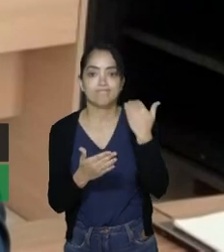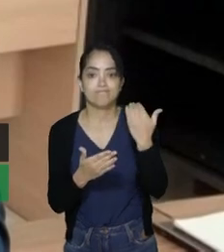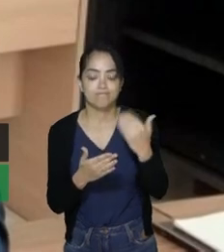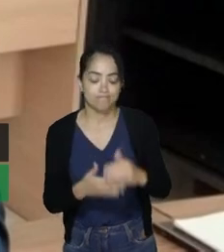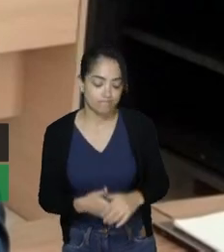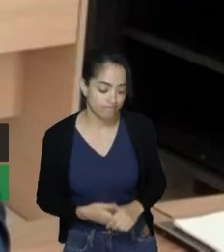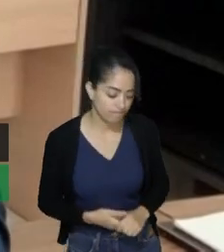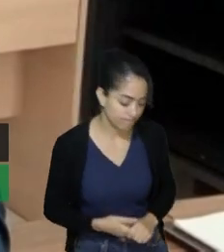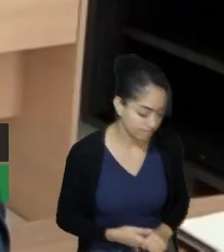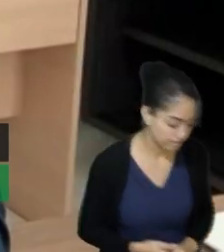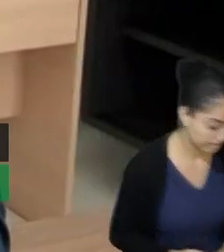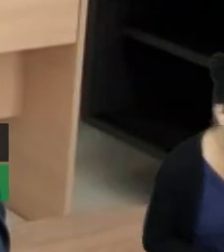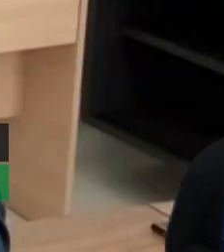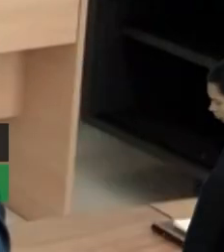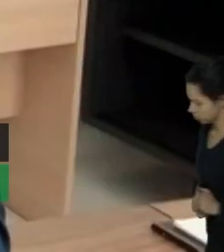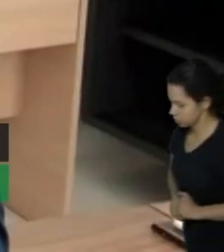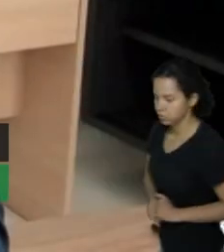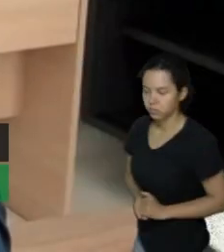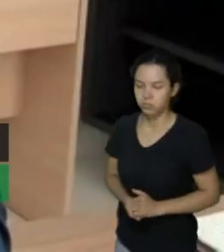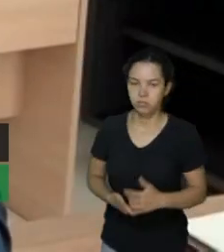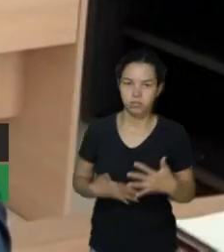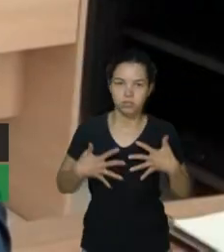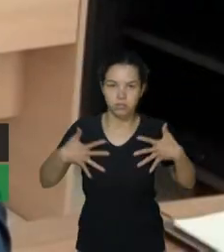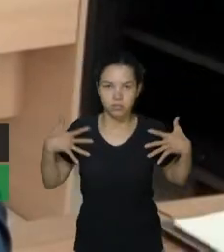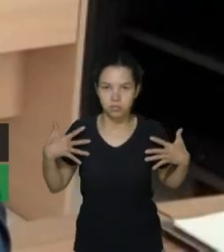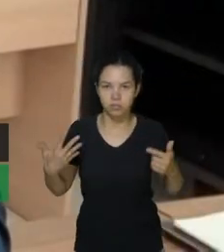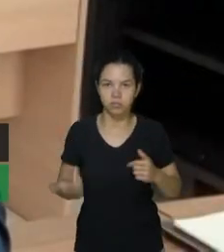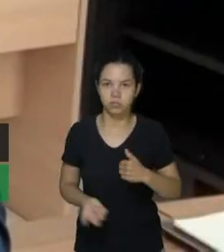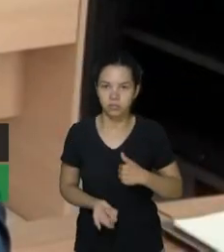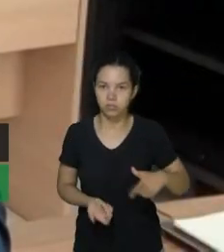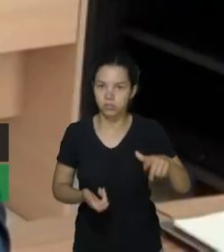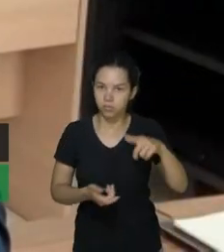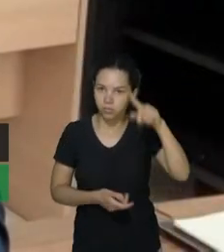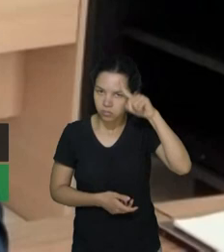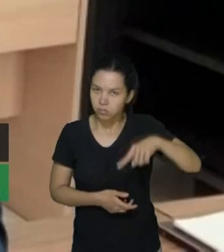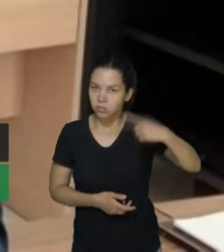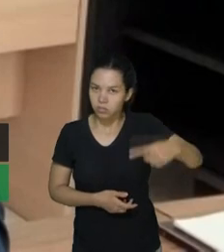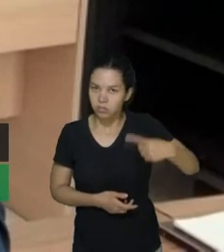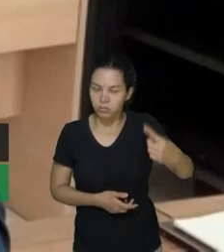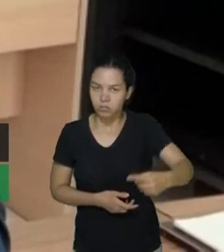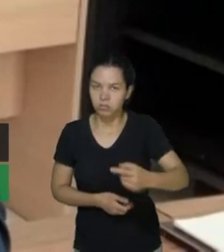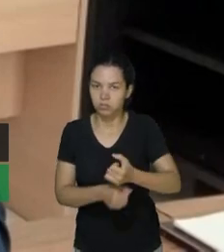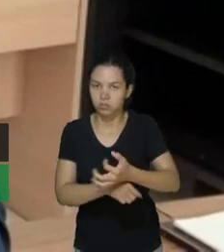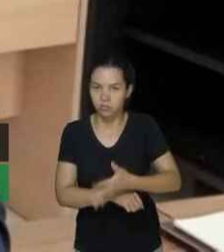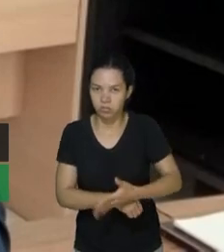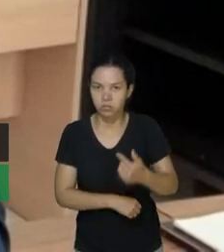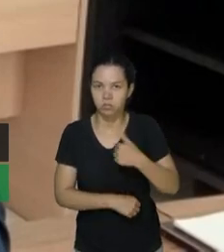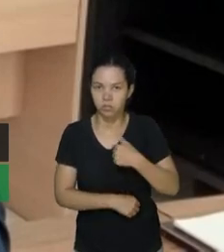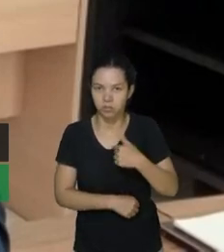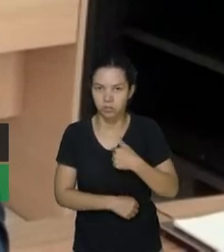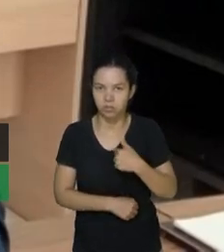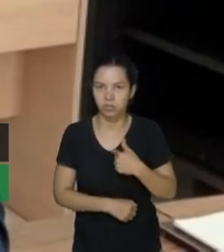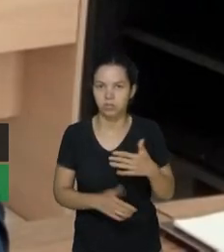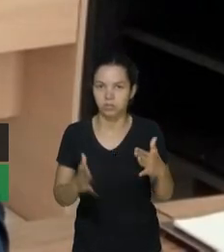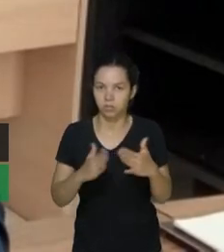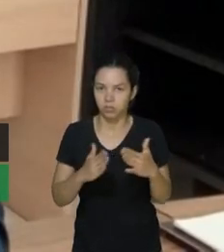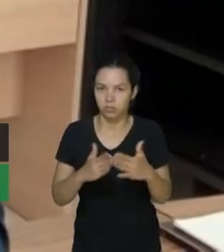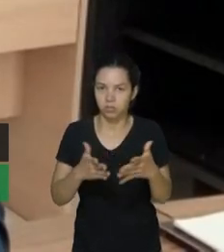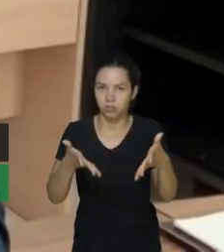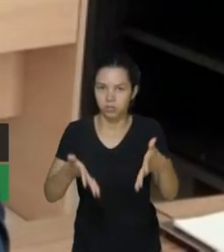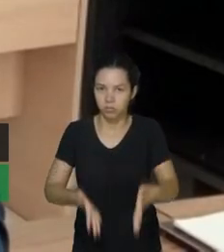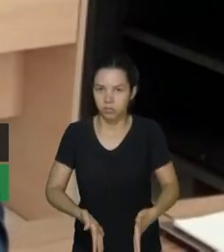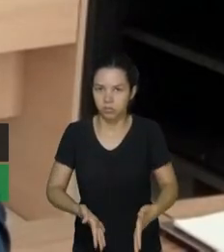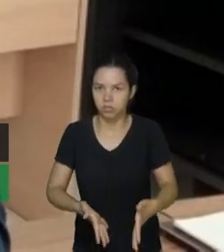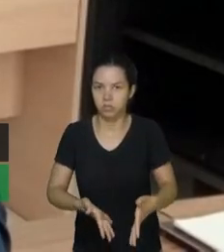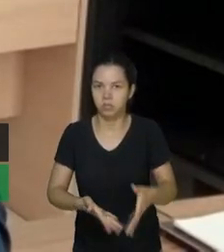pude nem dar uma homenagem para a Maia, que recebia todos os dias e madrugadas que eu chegava em casa das minhas